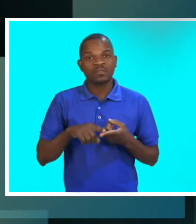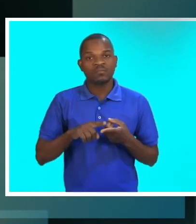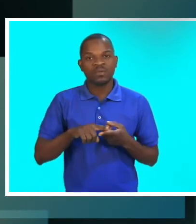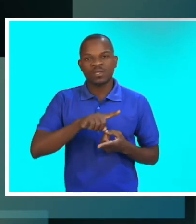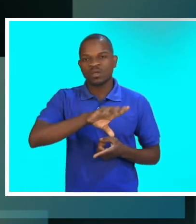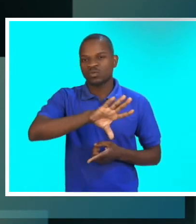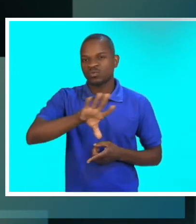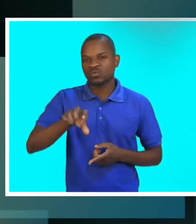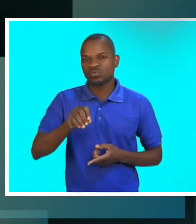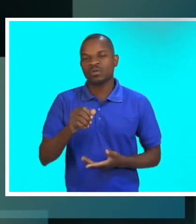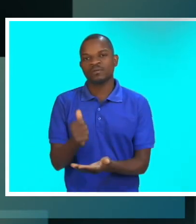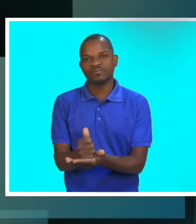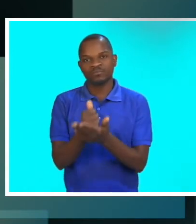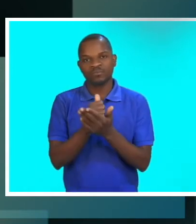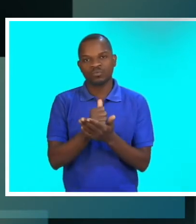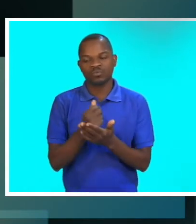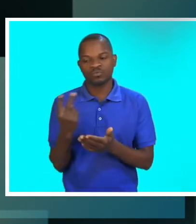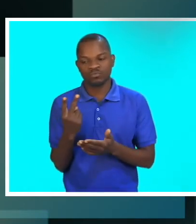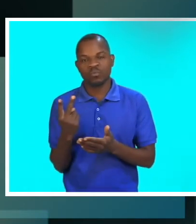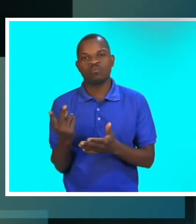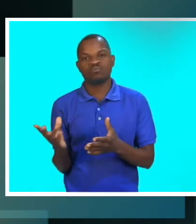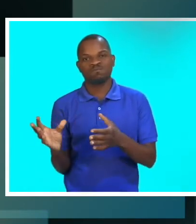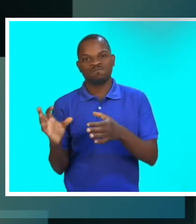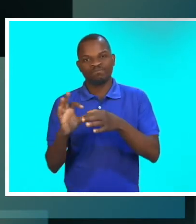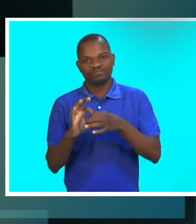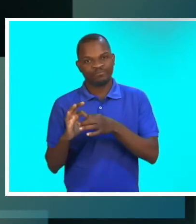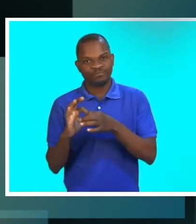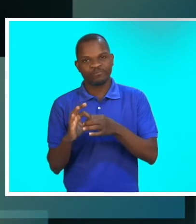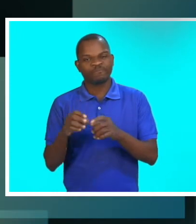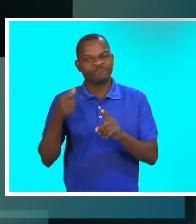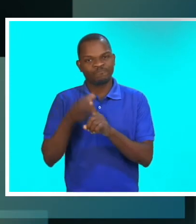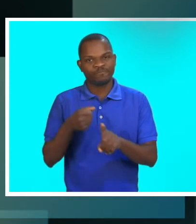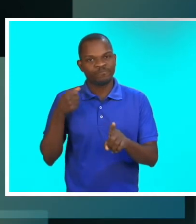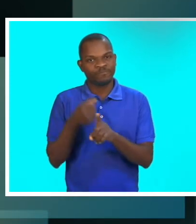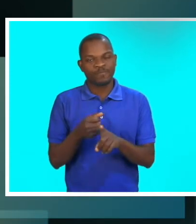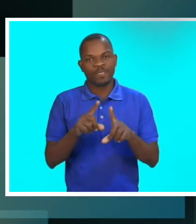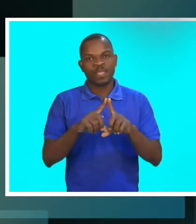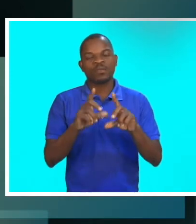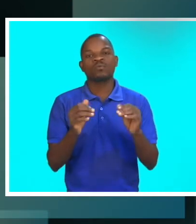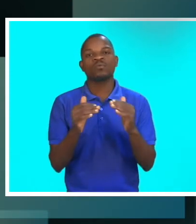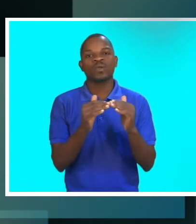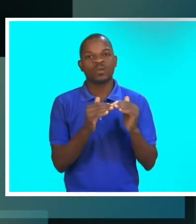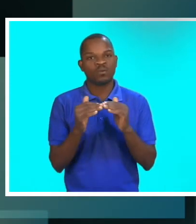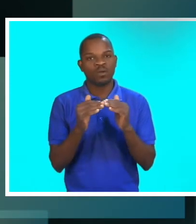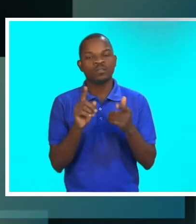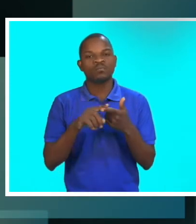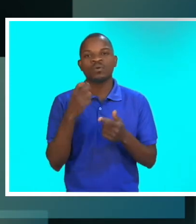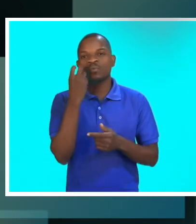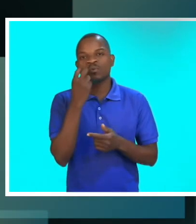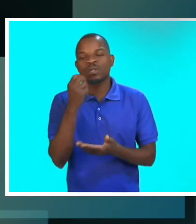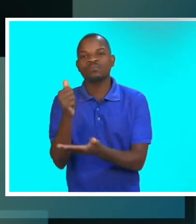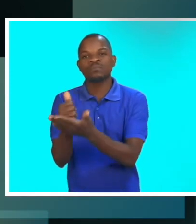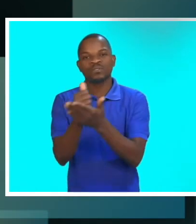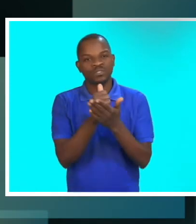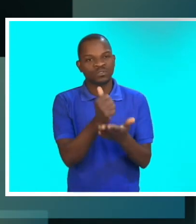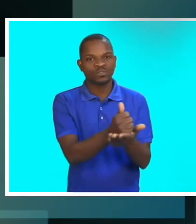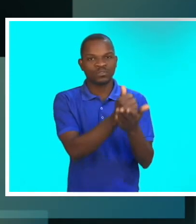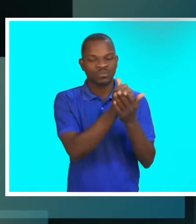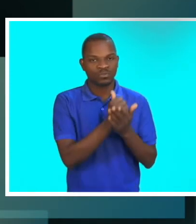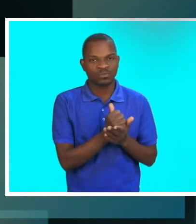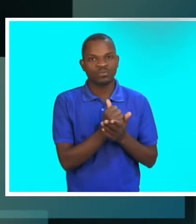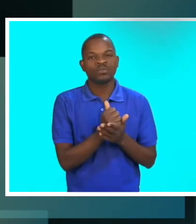fundo tudo isso ajudou-nos a sermos mais unidos, a lutarmos pela mesma causa. A procurar melhores ajudas,